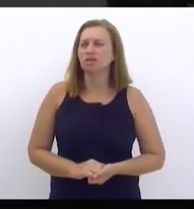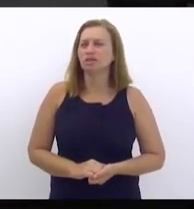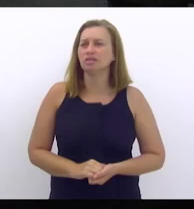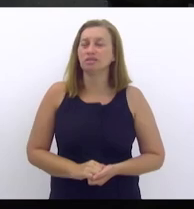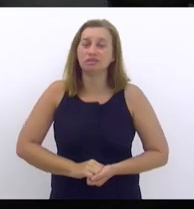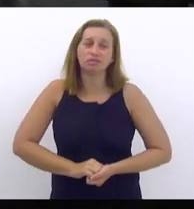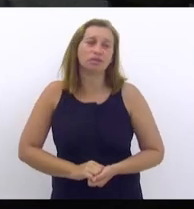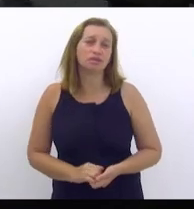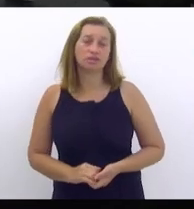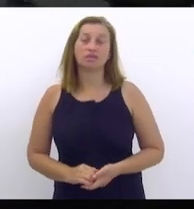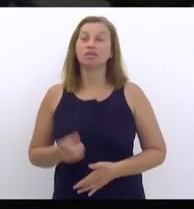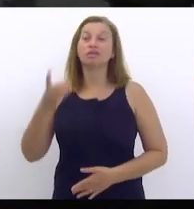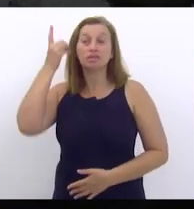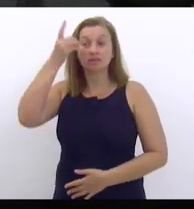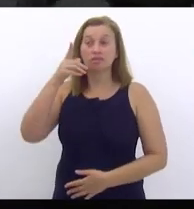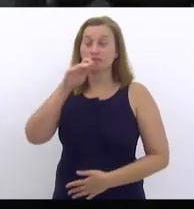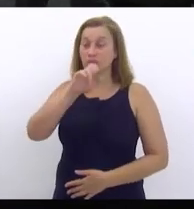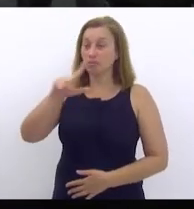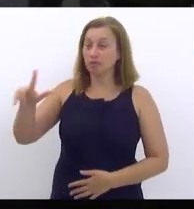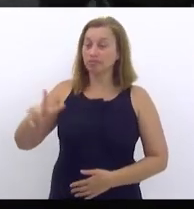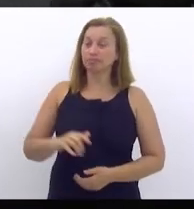Deputado Felipe Pobel.